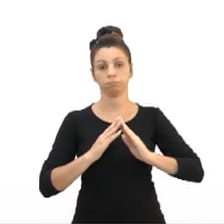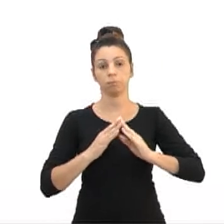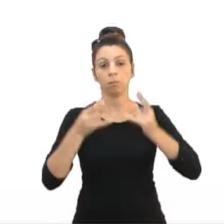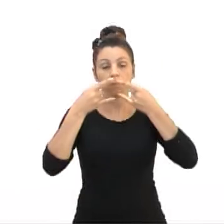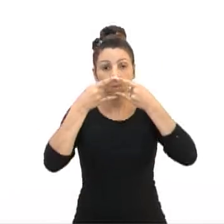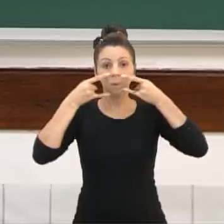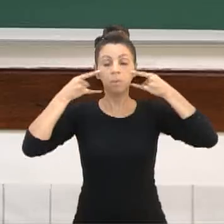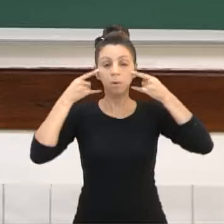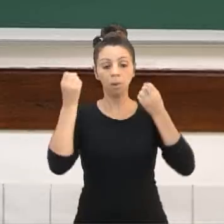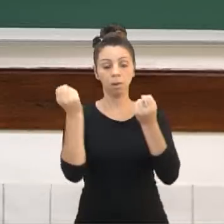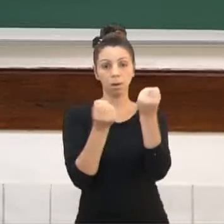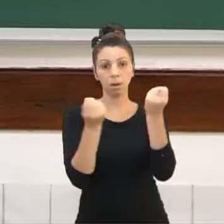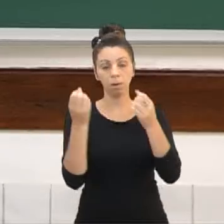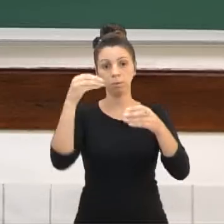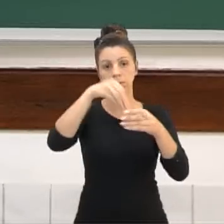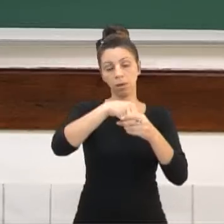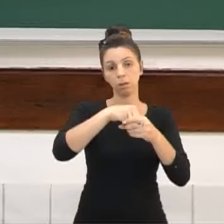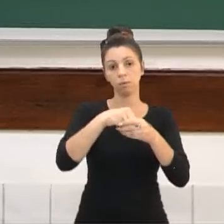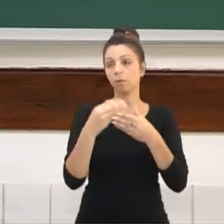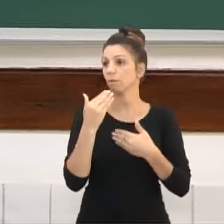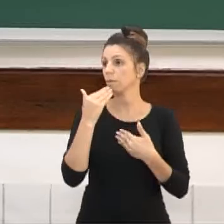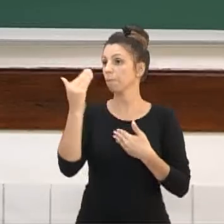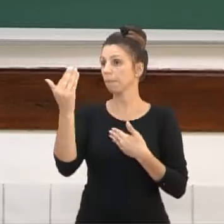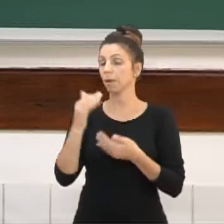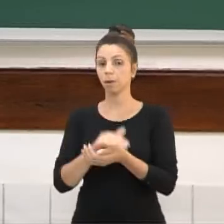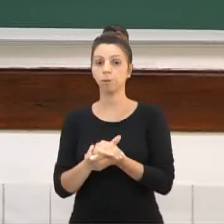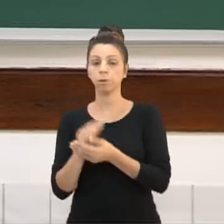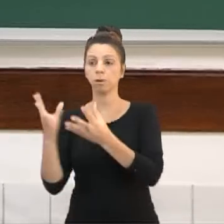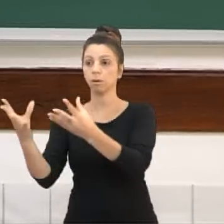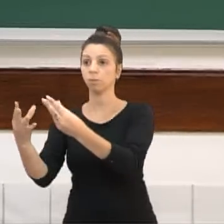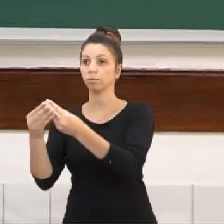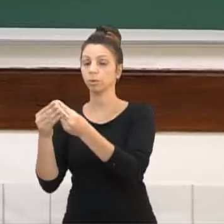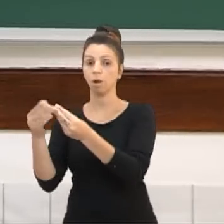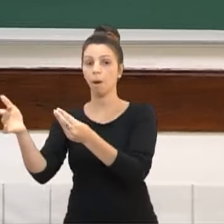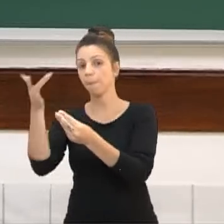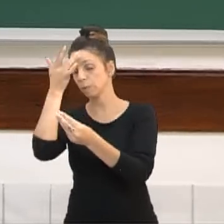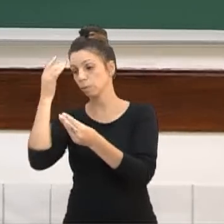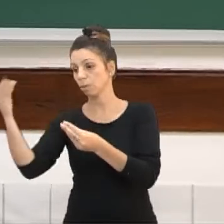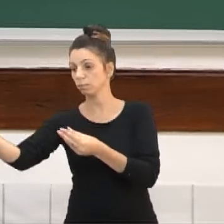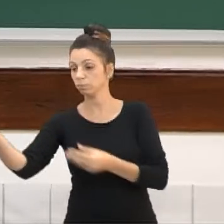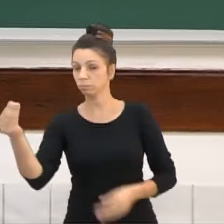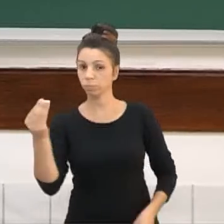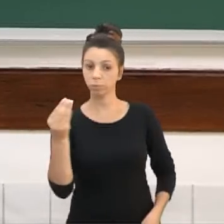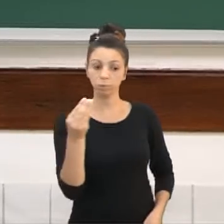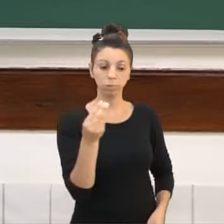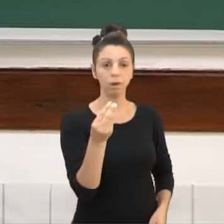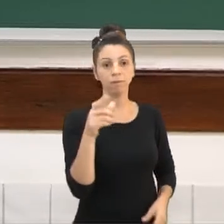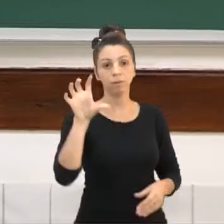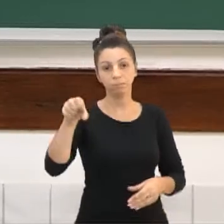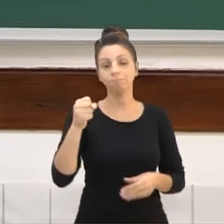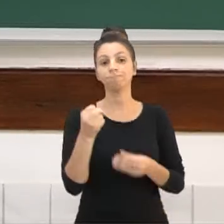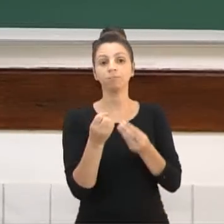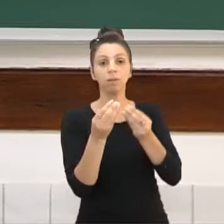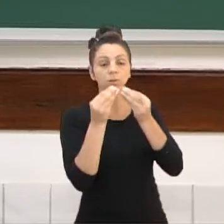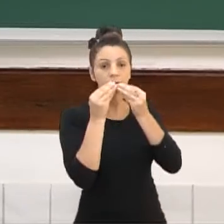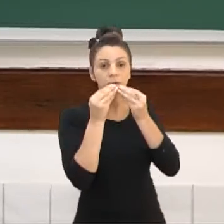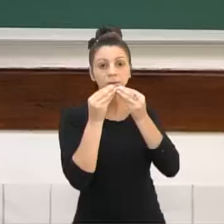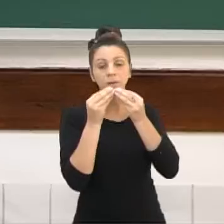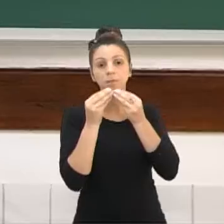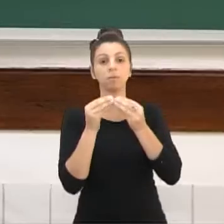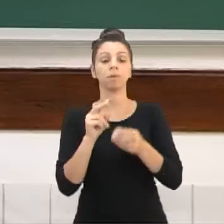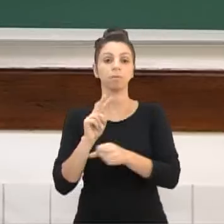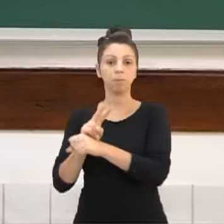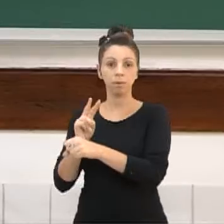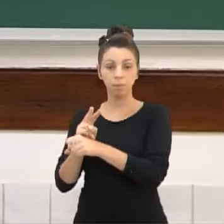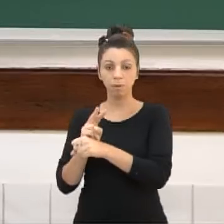máscara, né? E solicita lá o que você quer, o teu lanche e tal, alguém traz para você, né? Fica mais seguro assim, evita a proliferação do